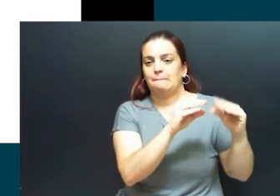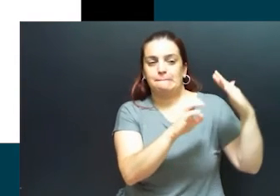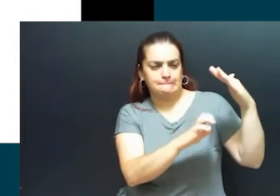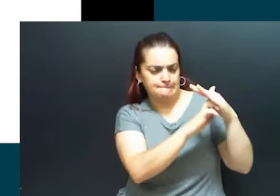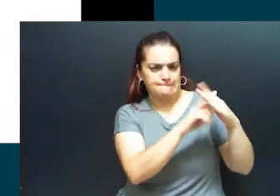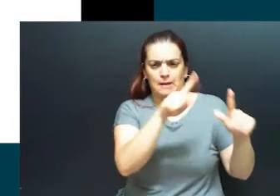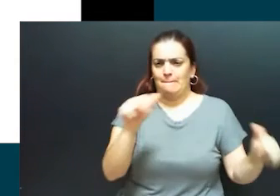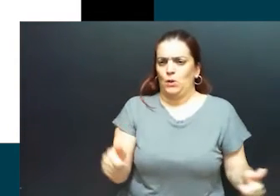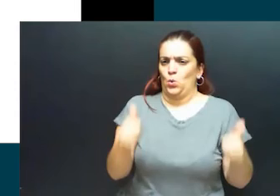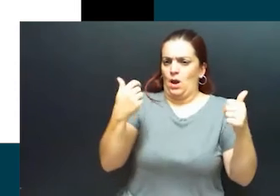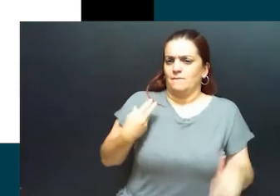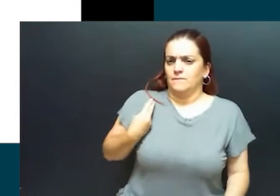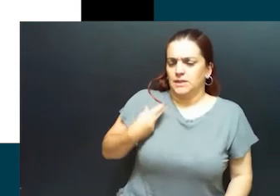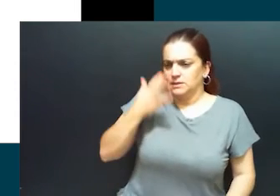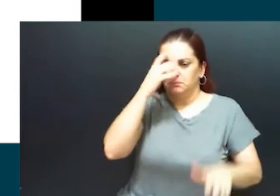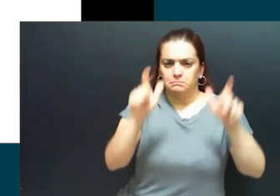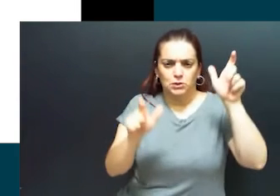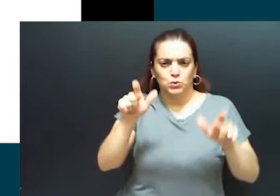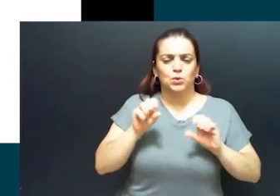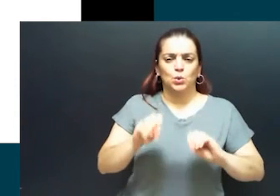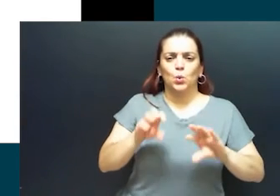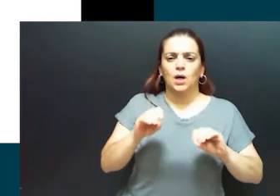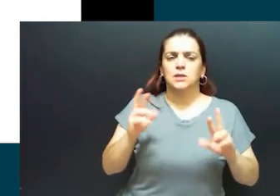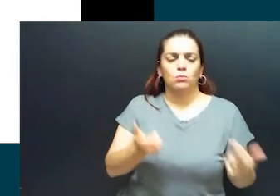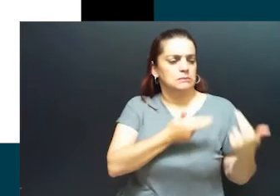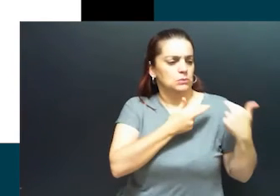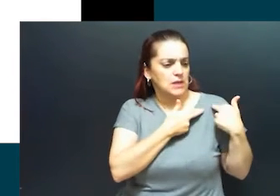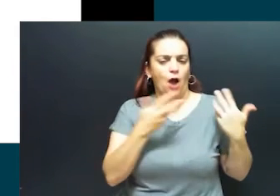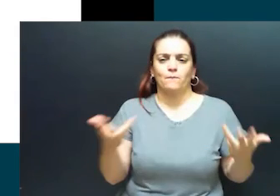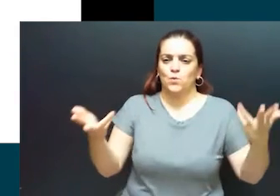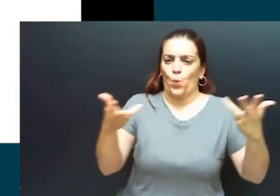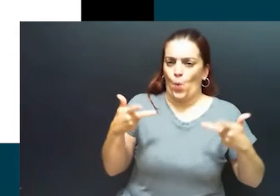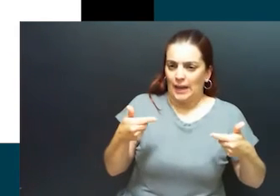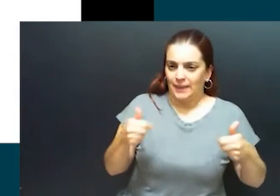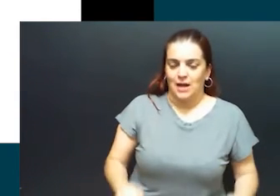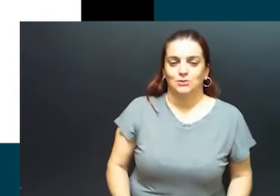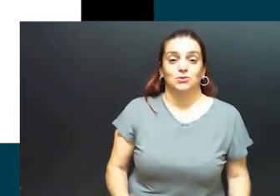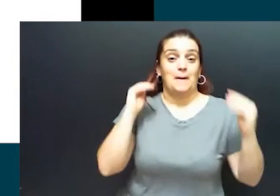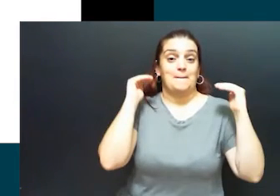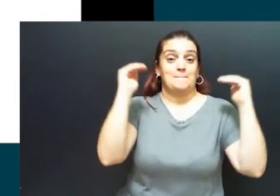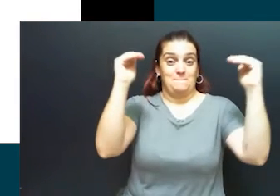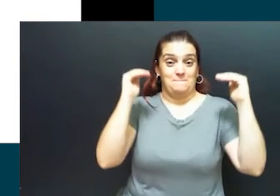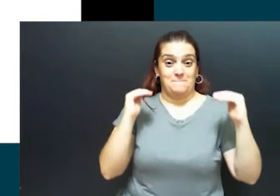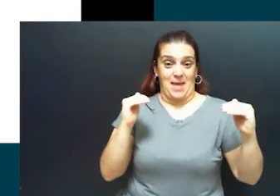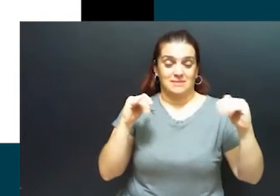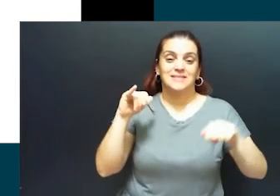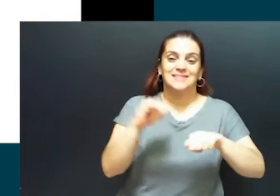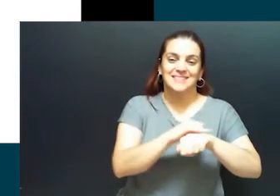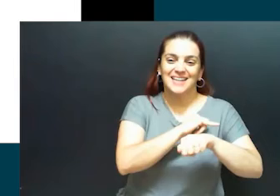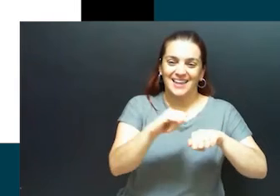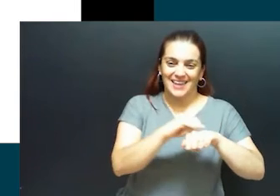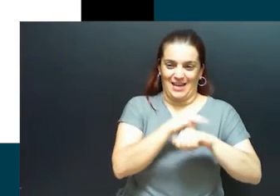melhorar a vida das pessoas por meio da educação responsável de qualidade. E aí, quando a gente desce ali para o plano estratégico, o meu planejamento estratégico,